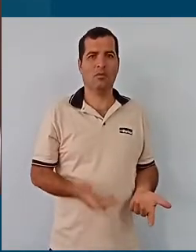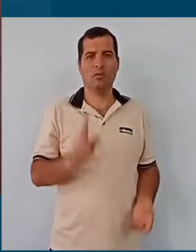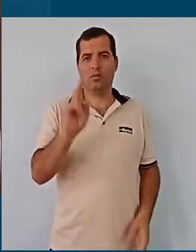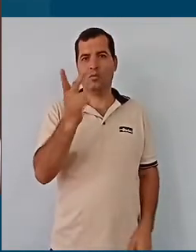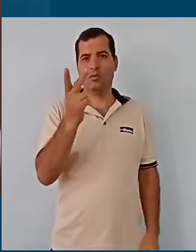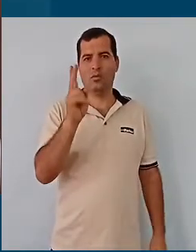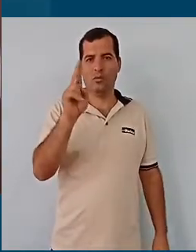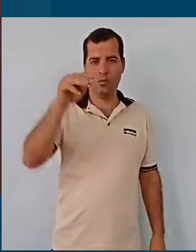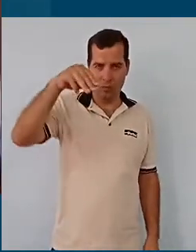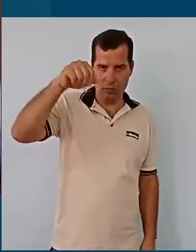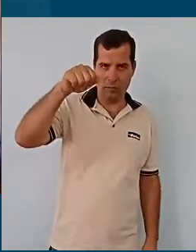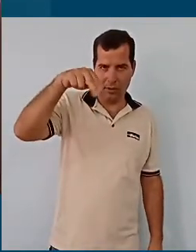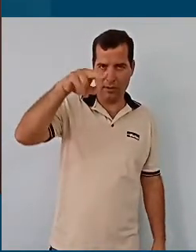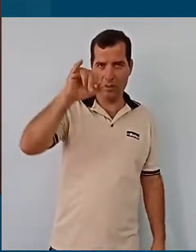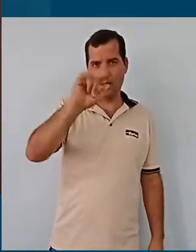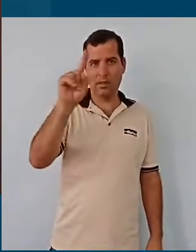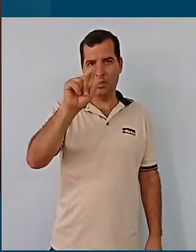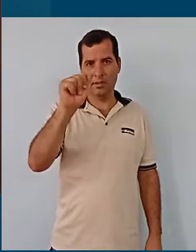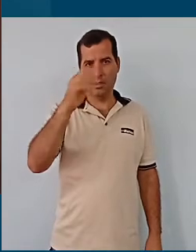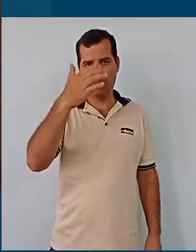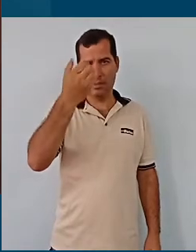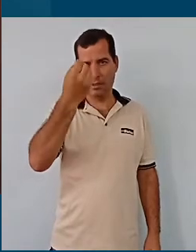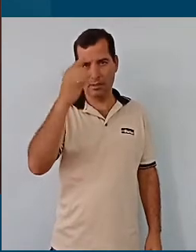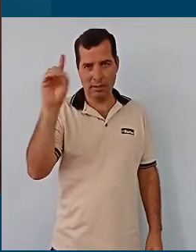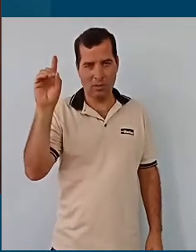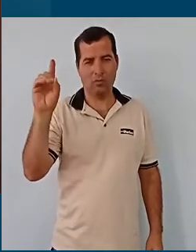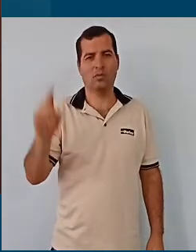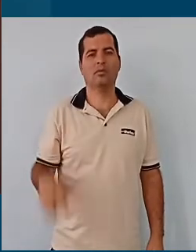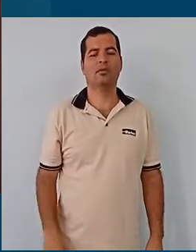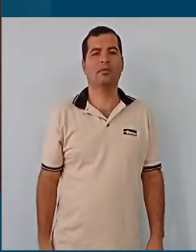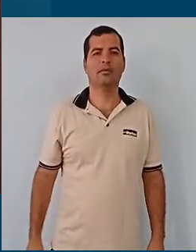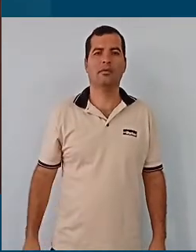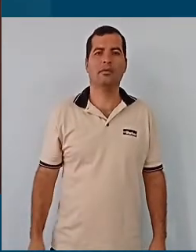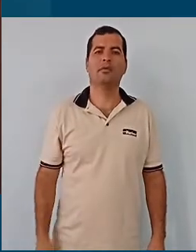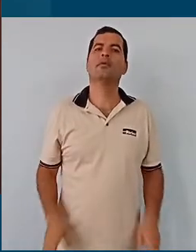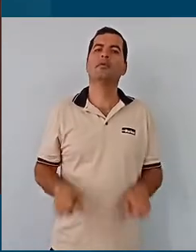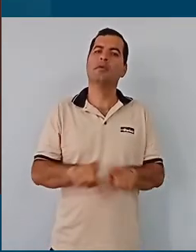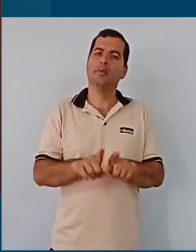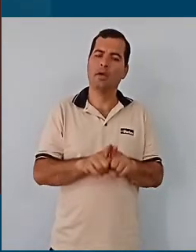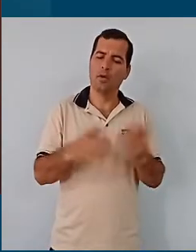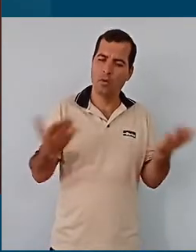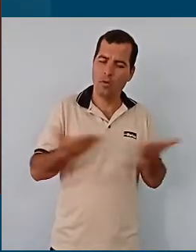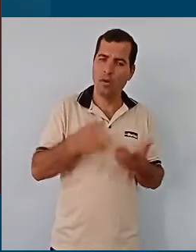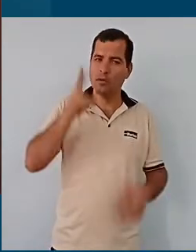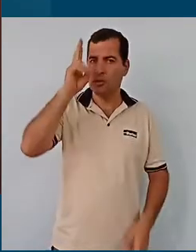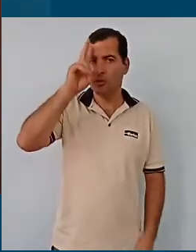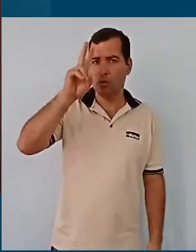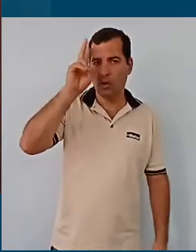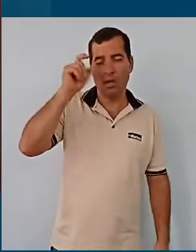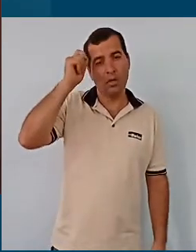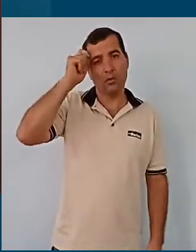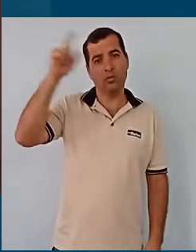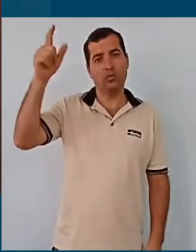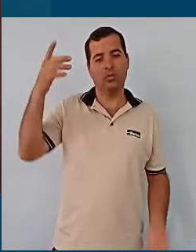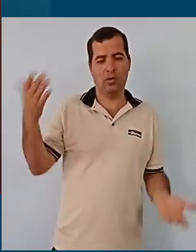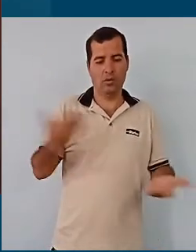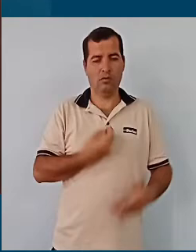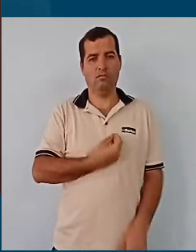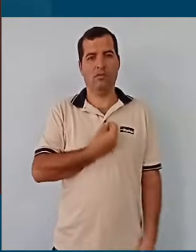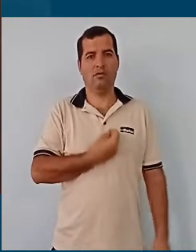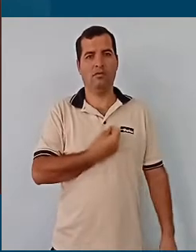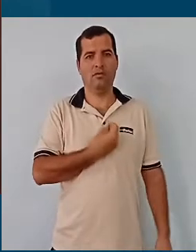das capacidades humanas que estão aí permeando esse tempo histórico e a cultura onde a gente vive,